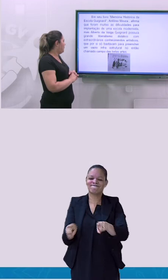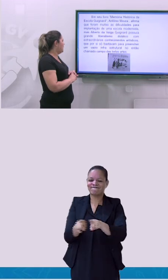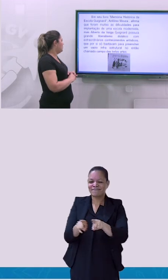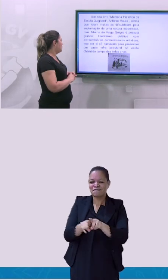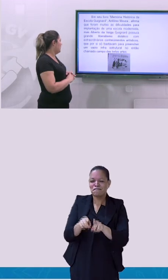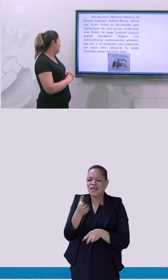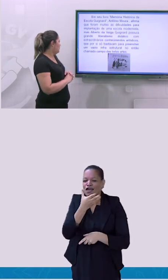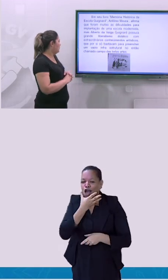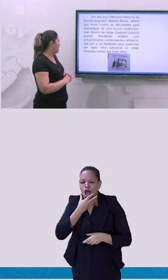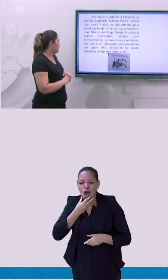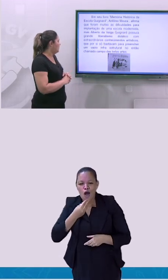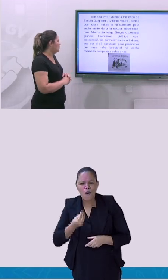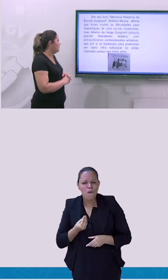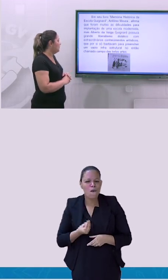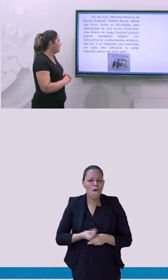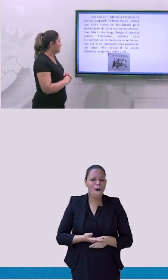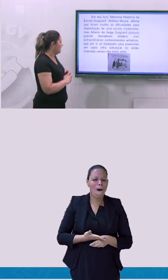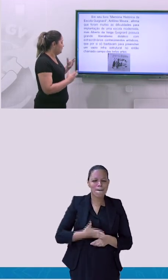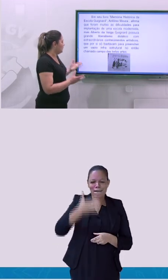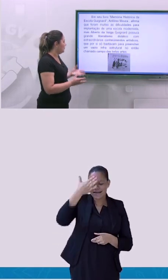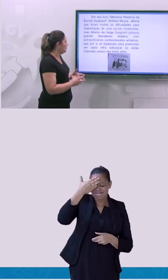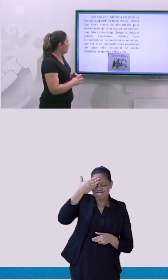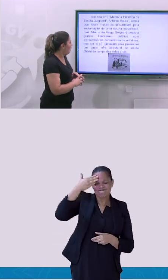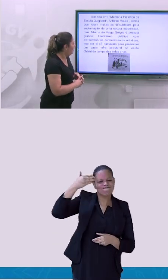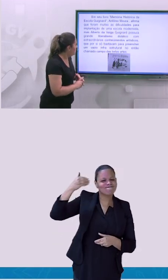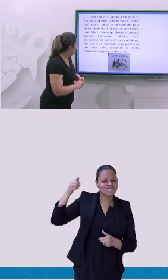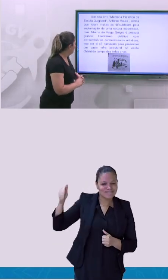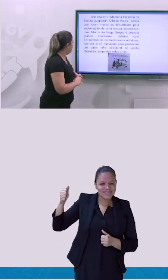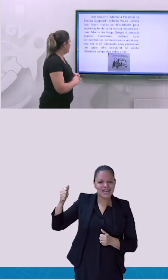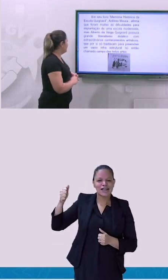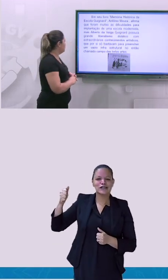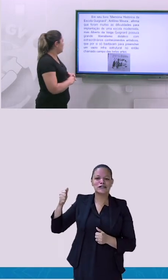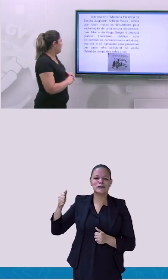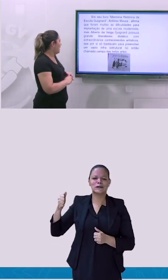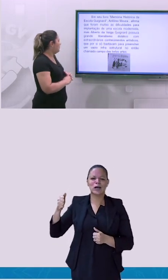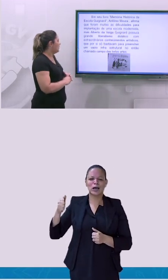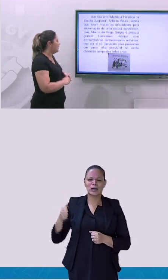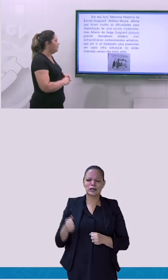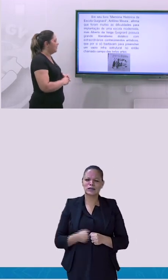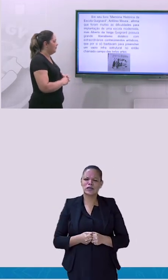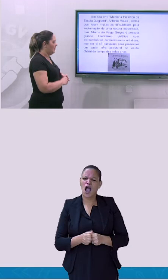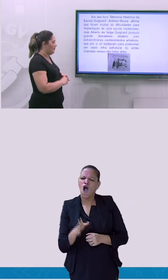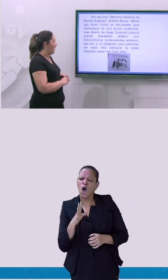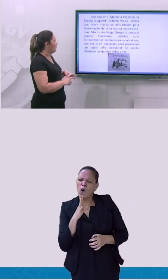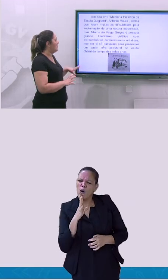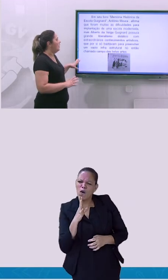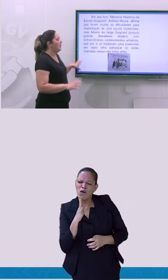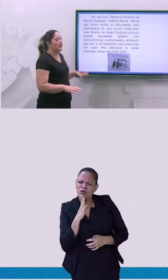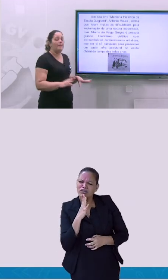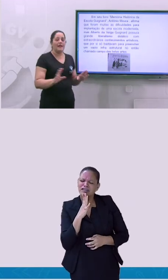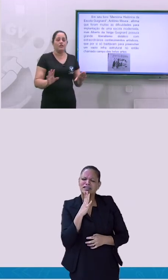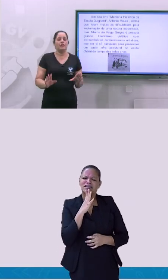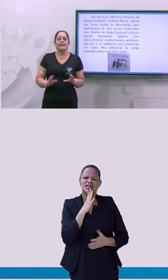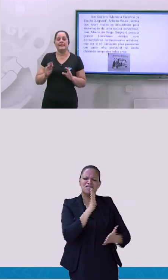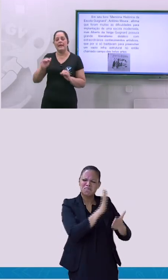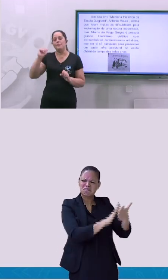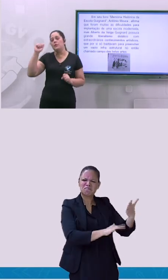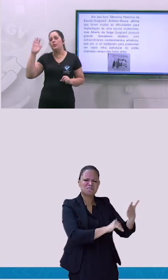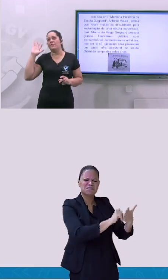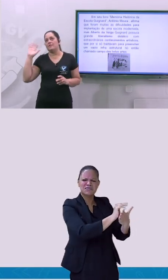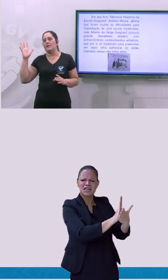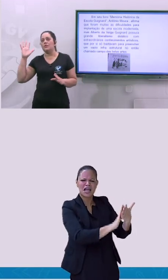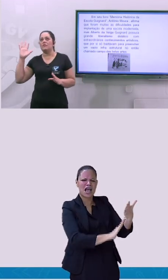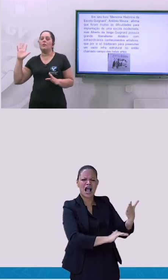para preencher um vazio de infraestrutural no então chamado Campo das Belas Artes. Imagina lá